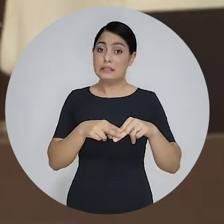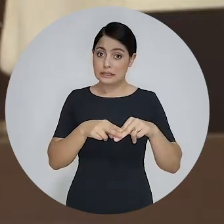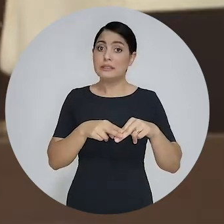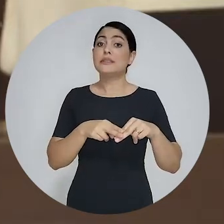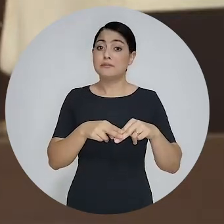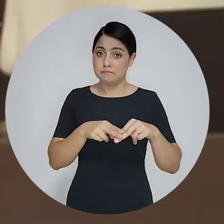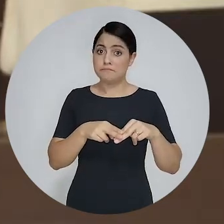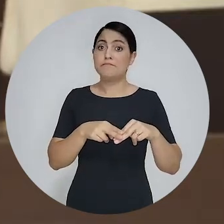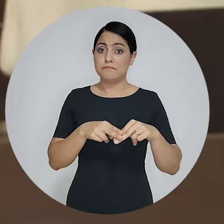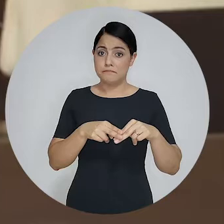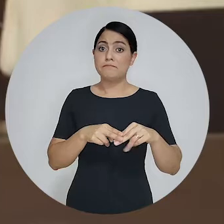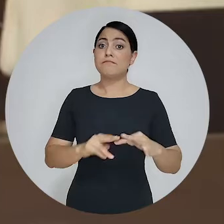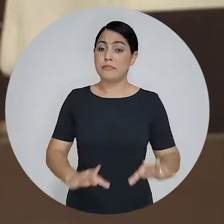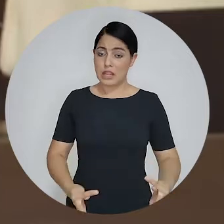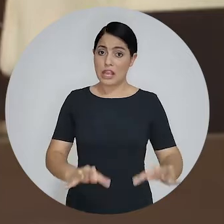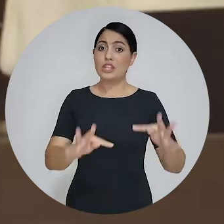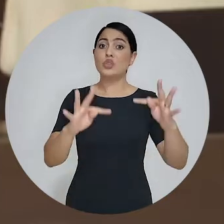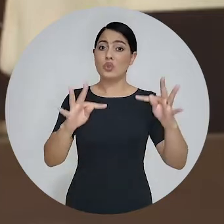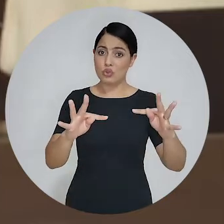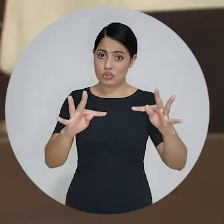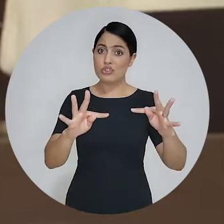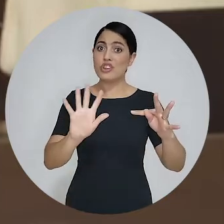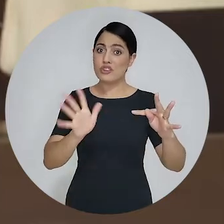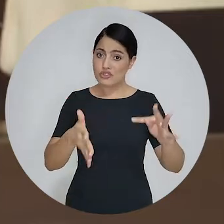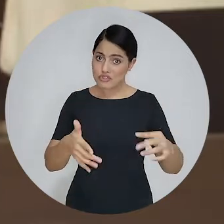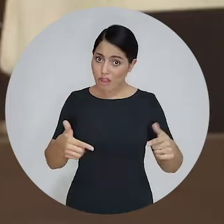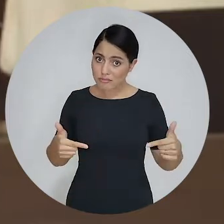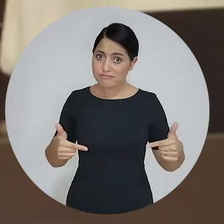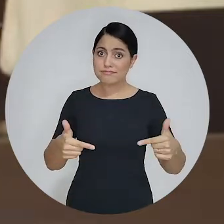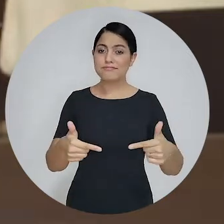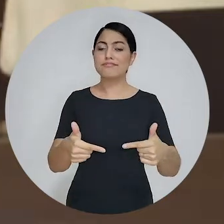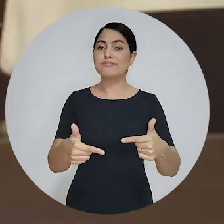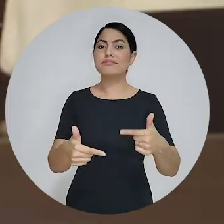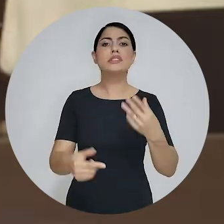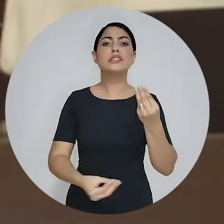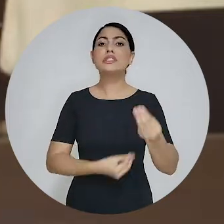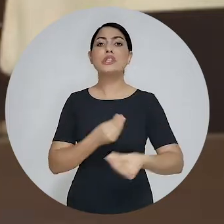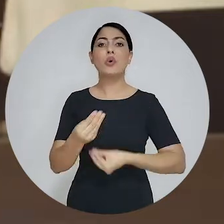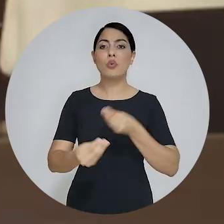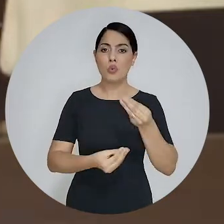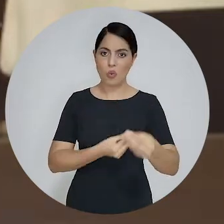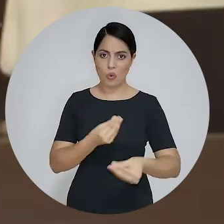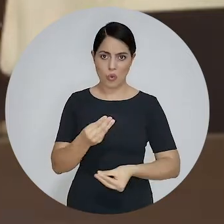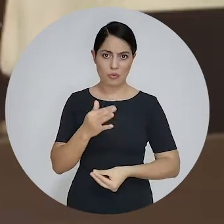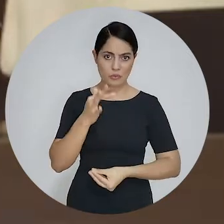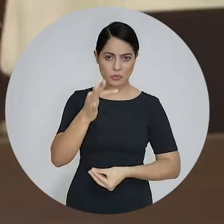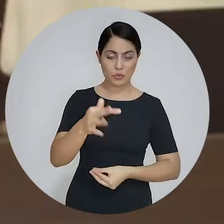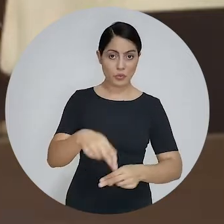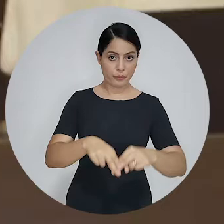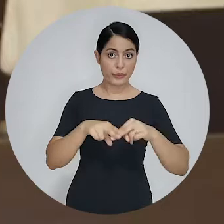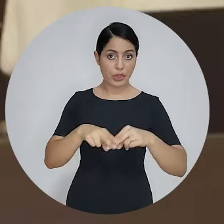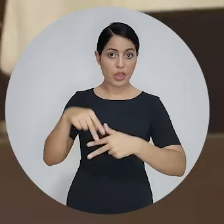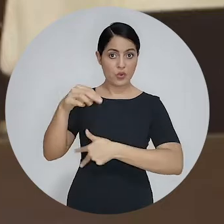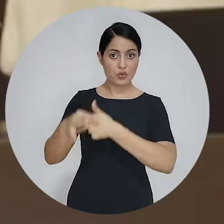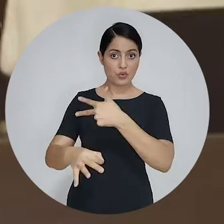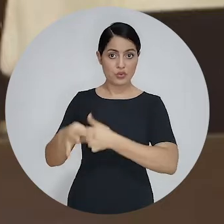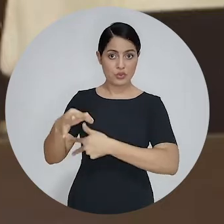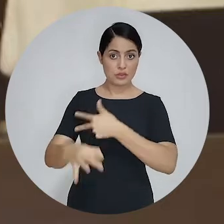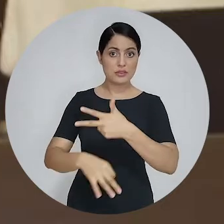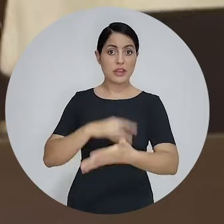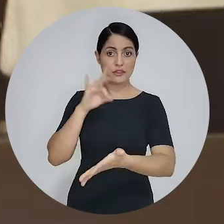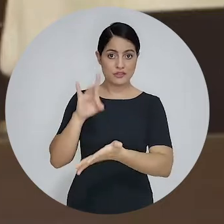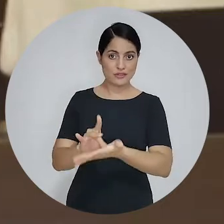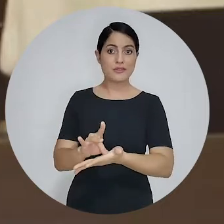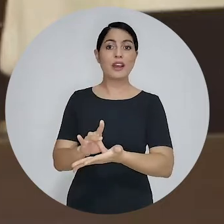após a intronização da tecnologia para fazer o